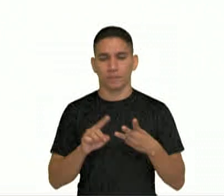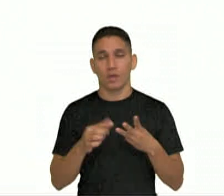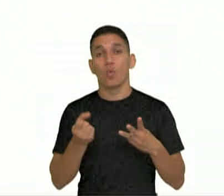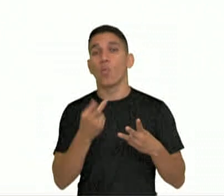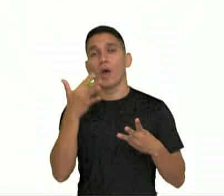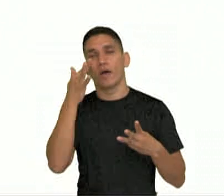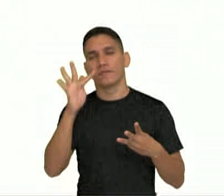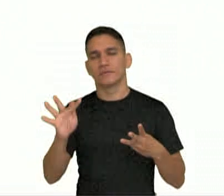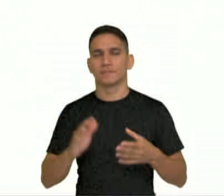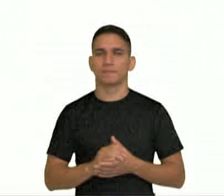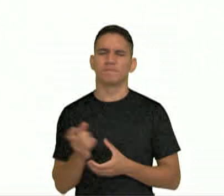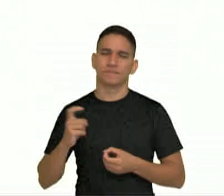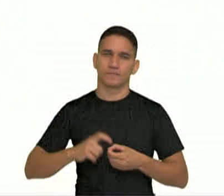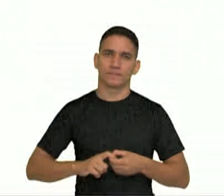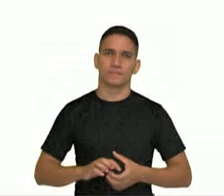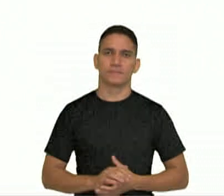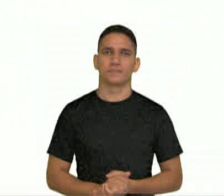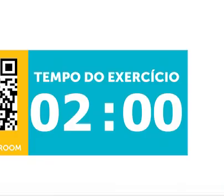possíveis. Já volto para corrigir.